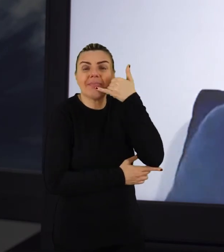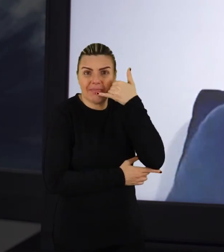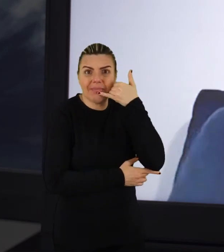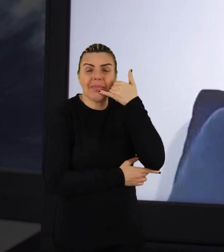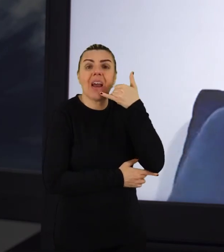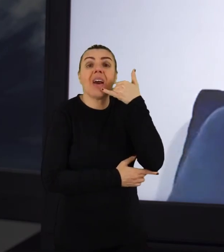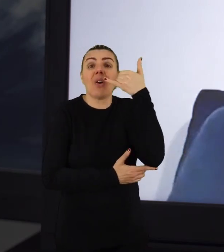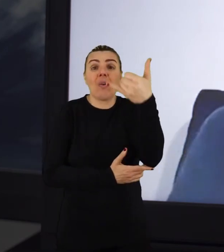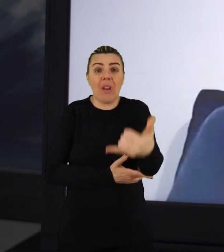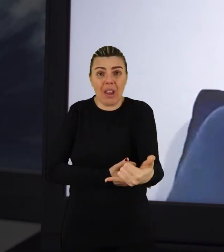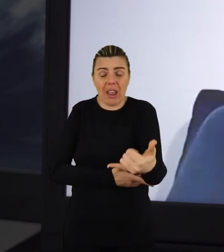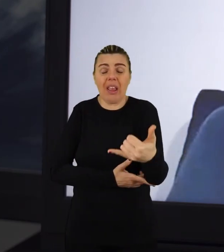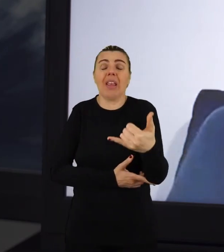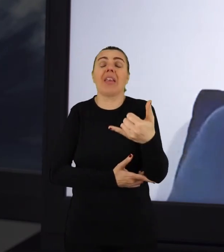Eu